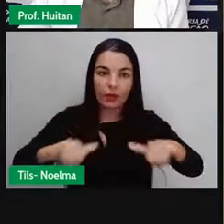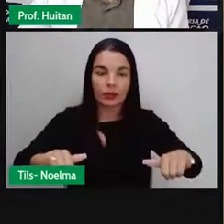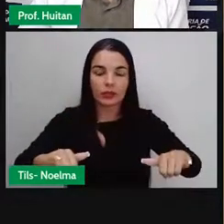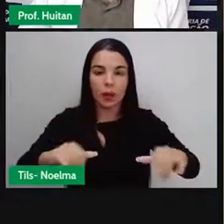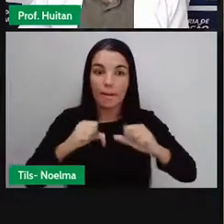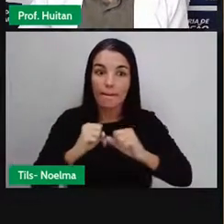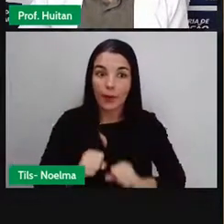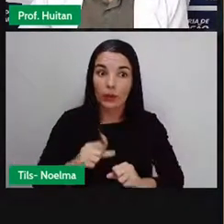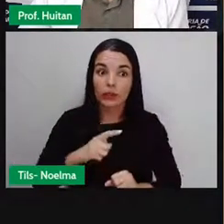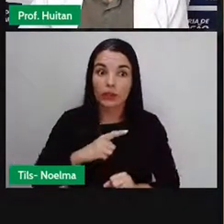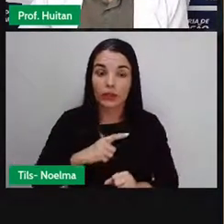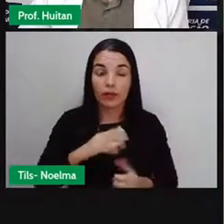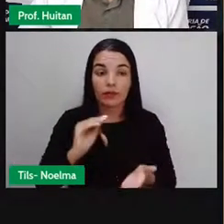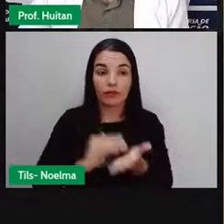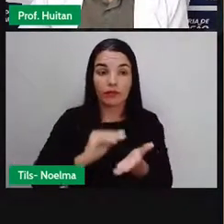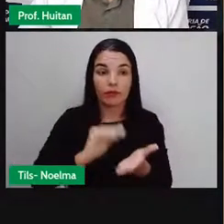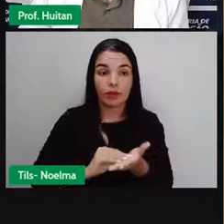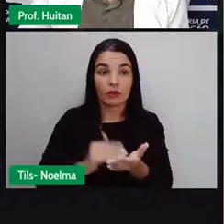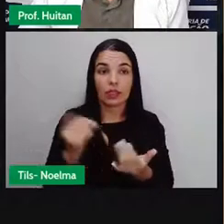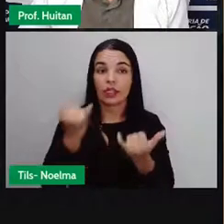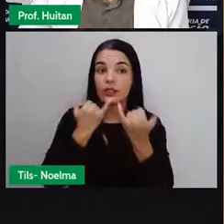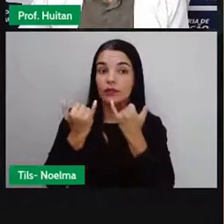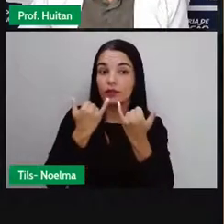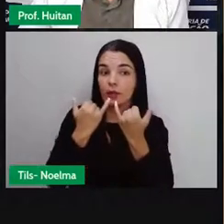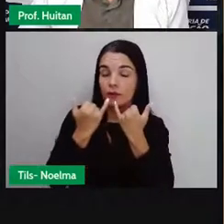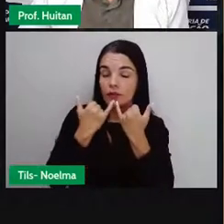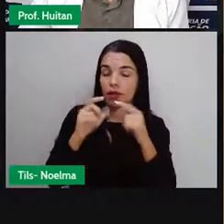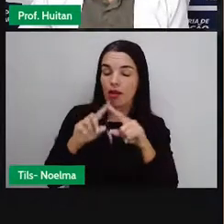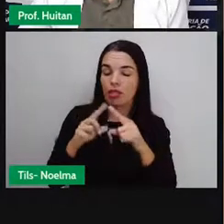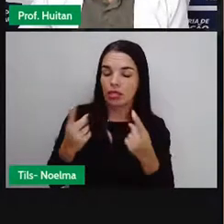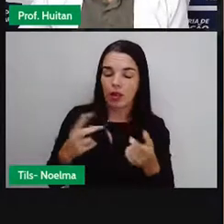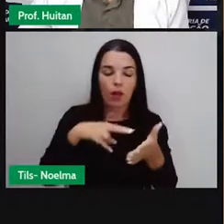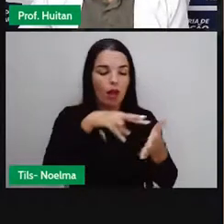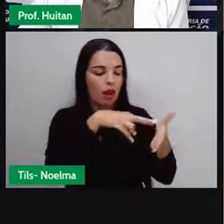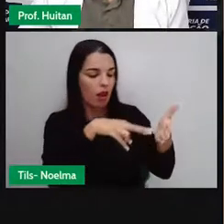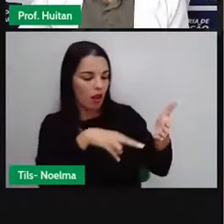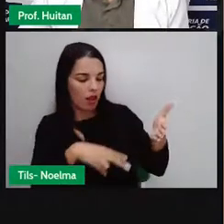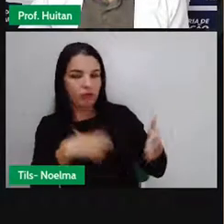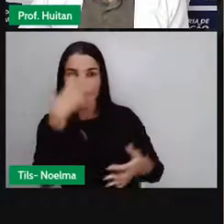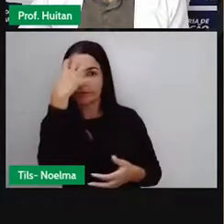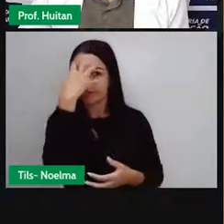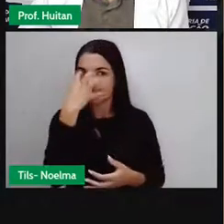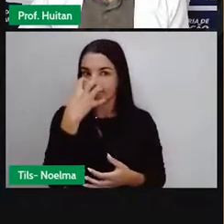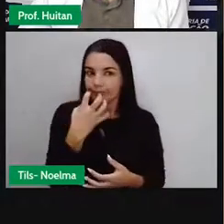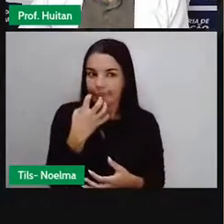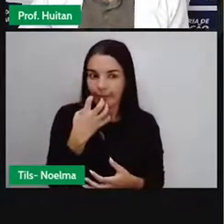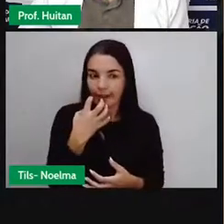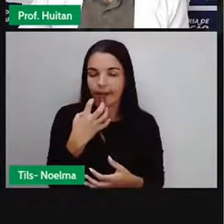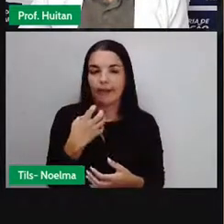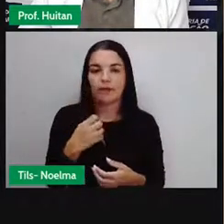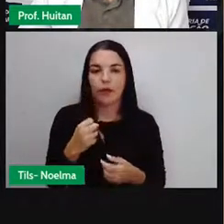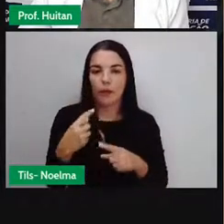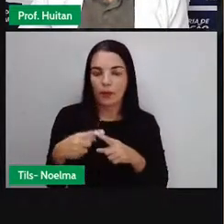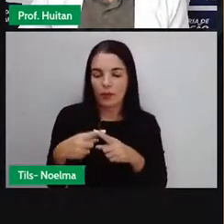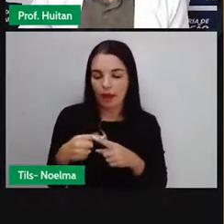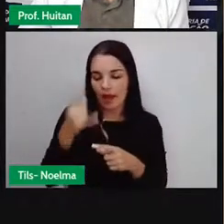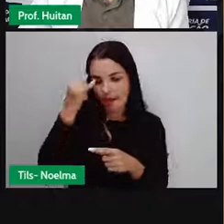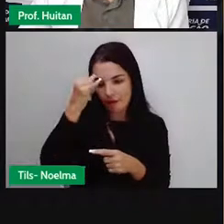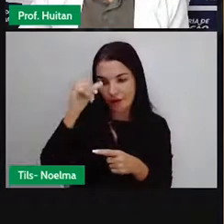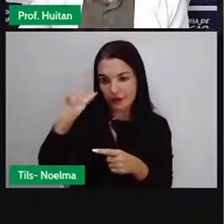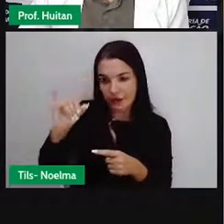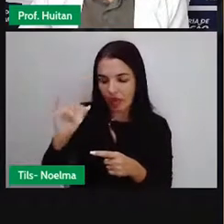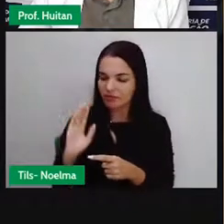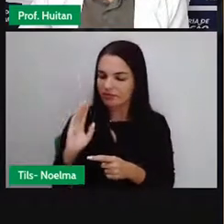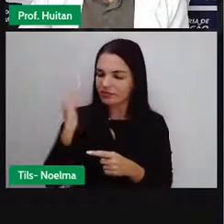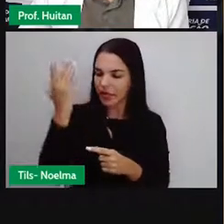levando à desinformação. Então, ler livros sérios para fugirmos, para evitar